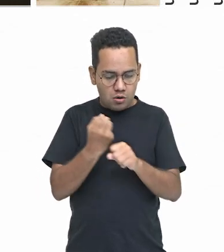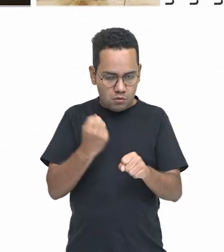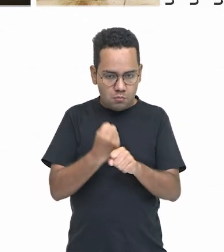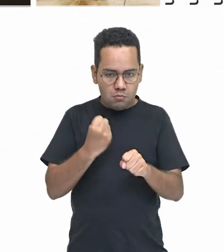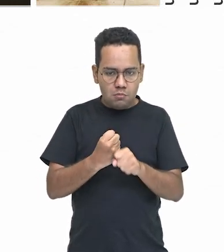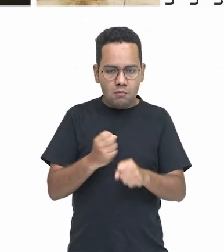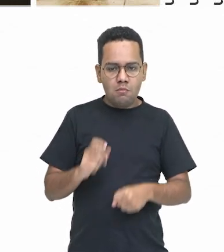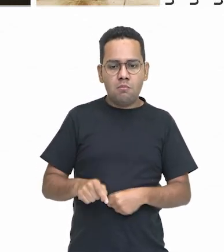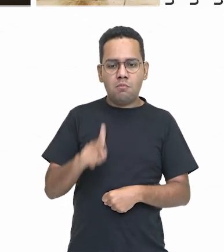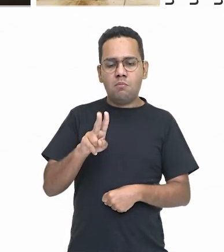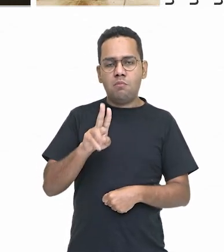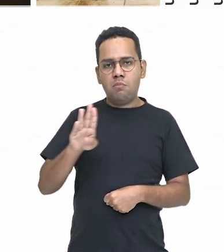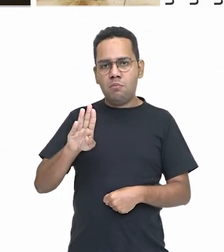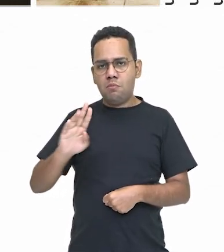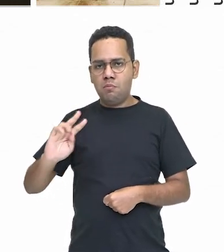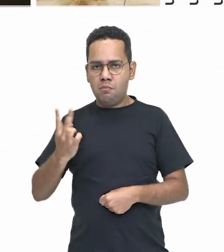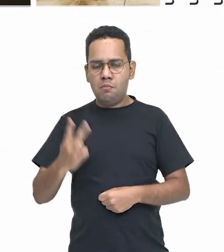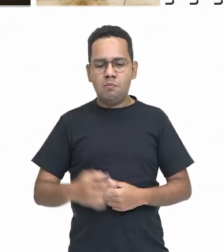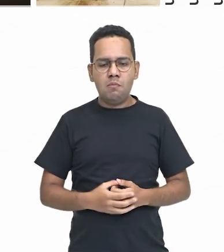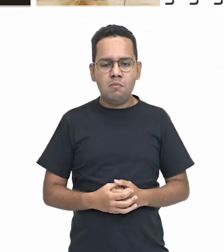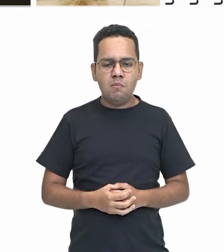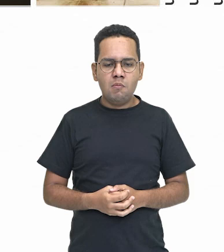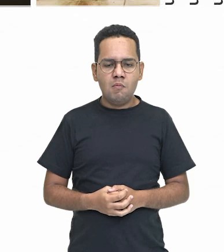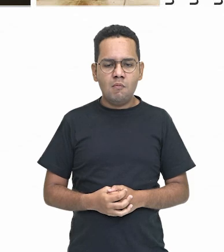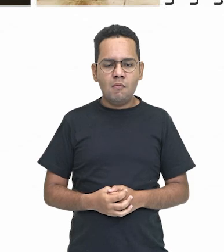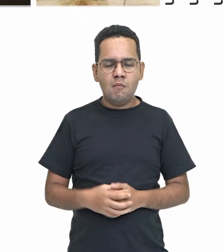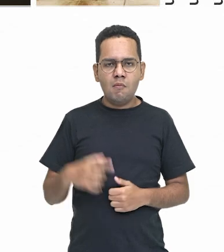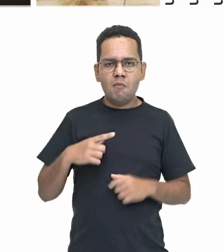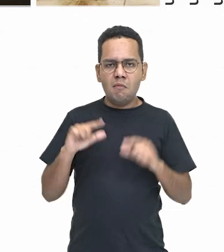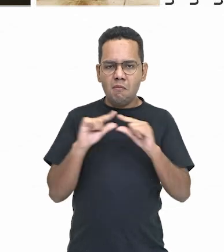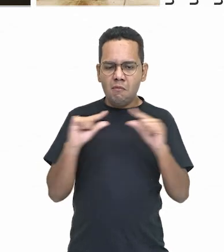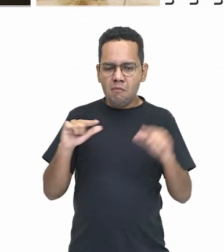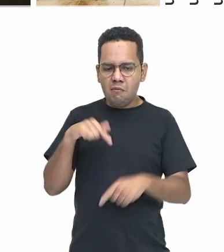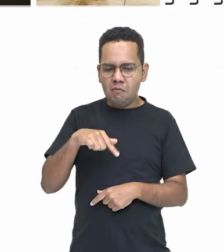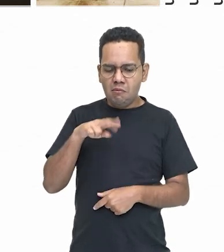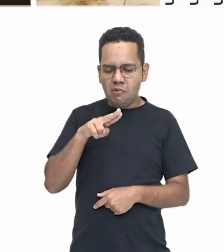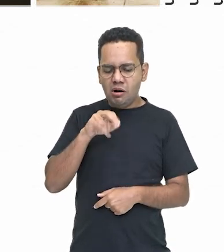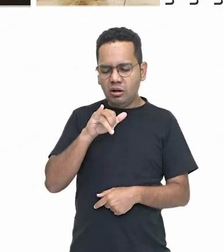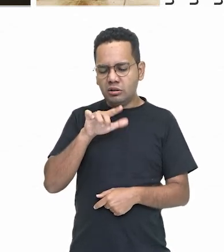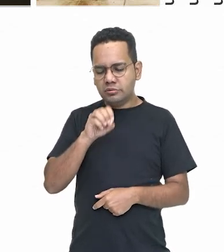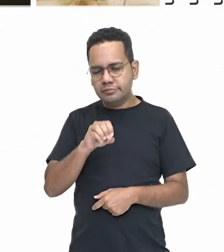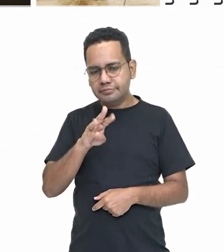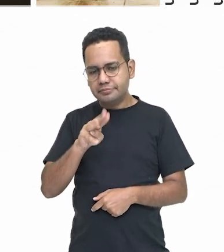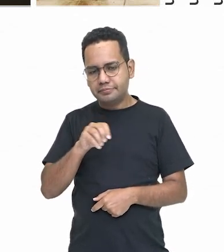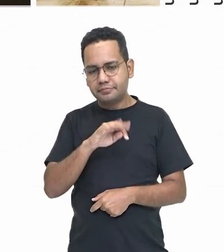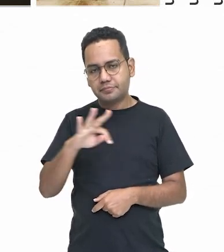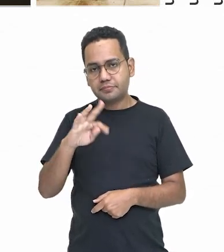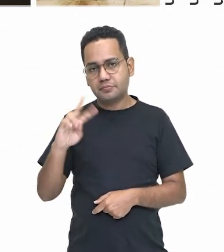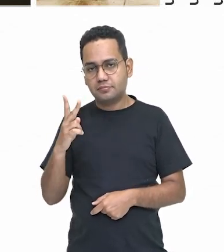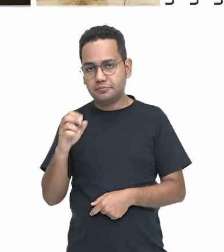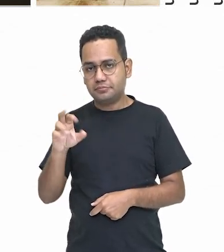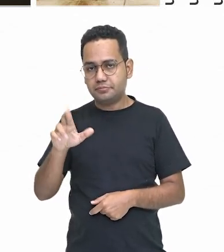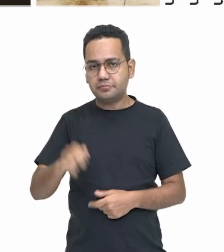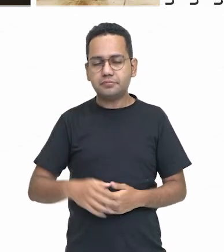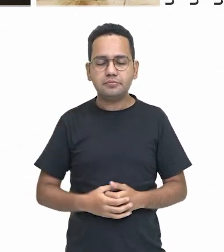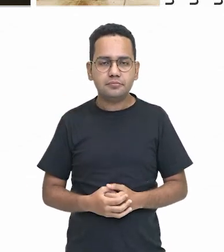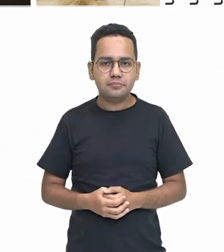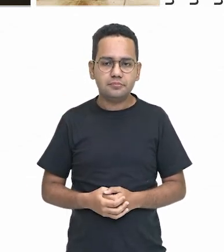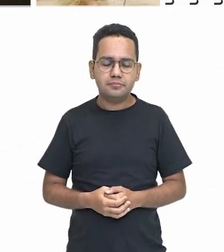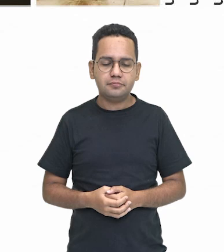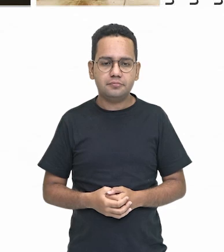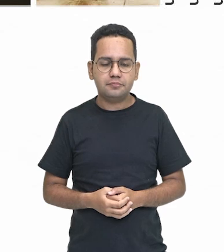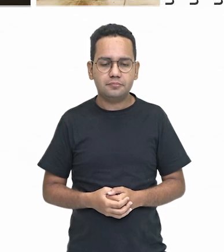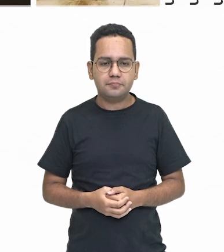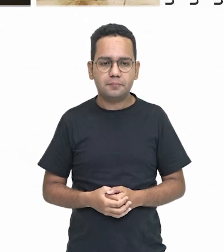numa unidade de medida aí que a gente chama de quilowatt-hora. Então, pessoal, veja, é importante